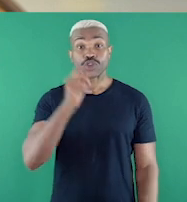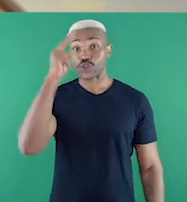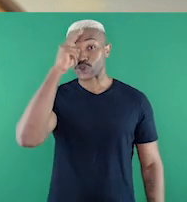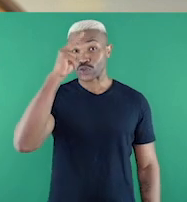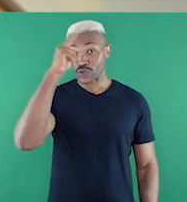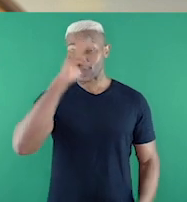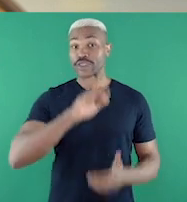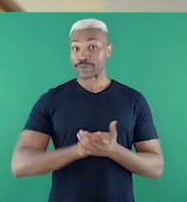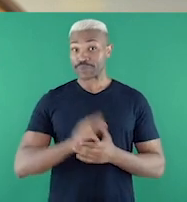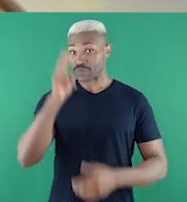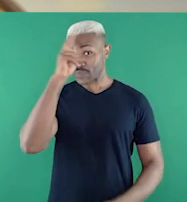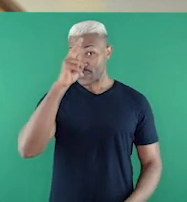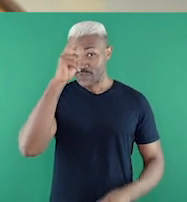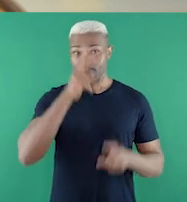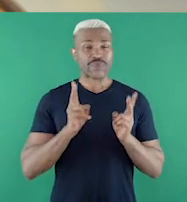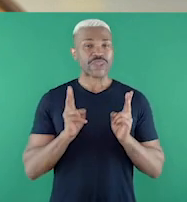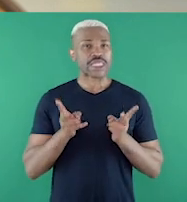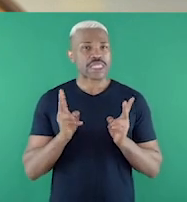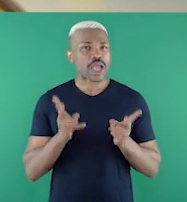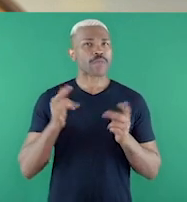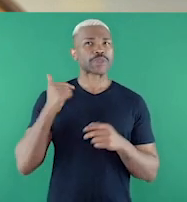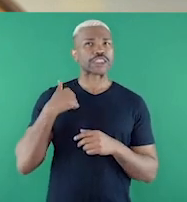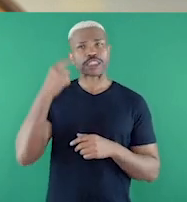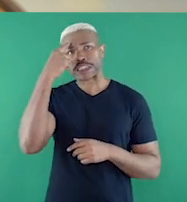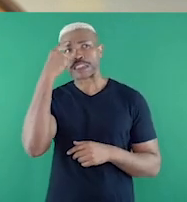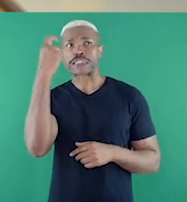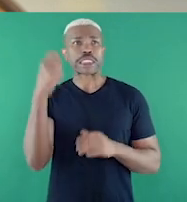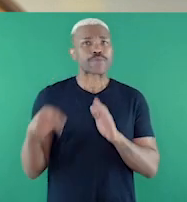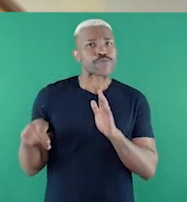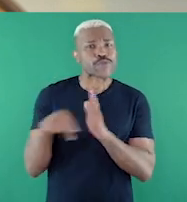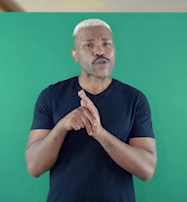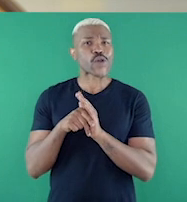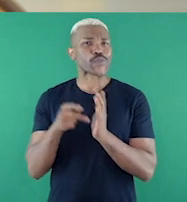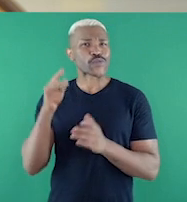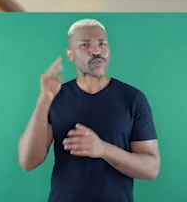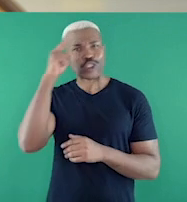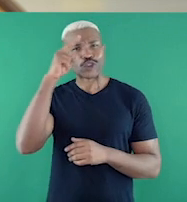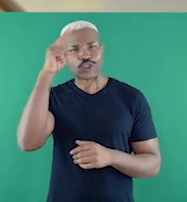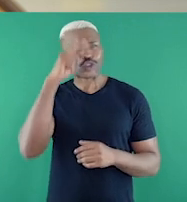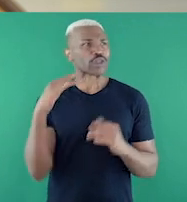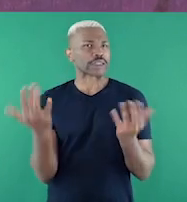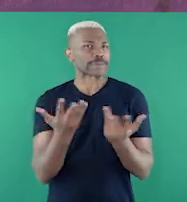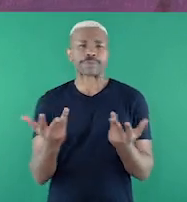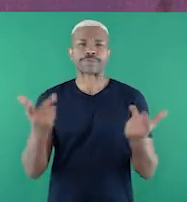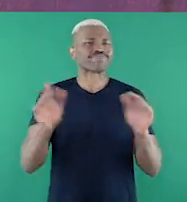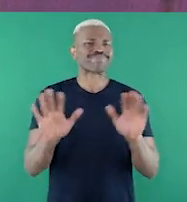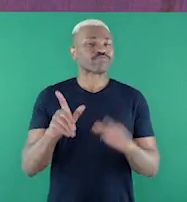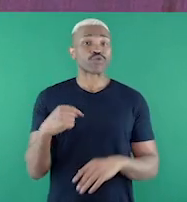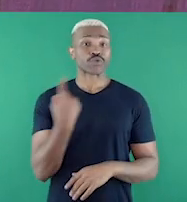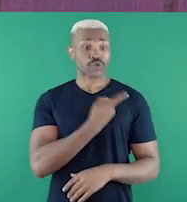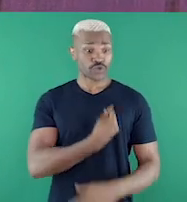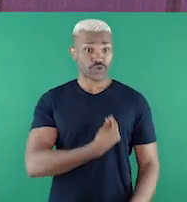as histórias, elas não precisam ser sempre ficcionais, histórias mitológicas, histórias fantásticas. As nossas histórias